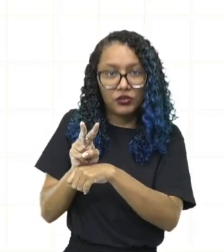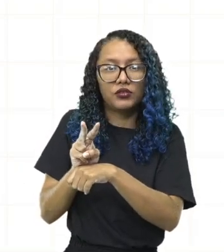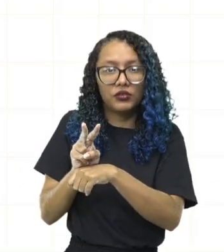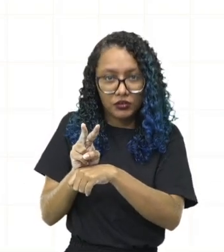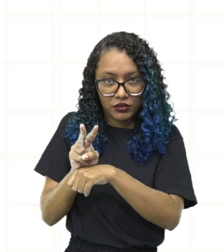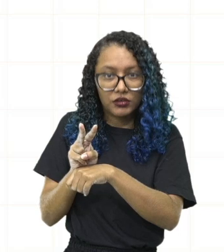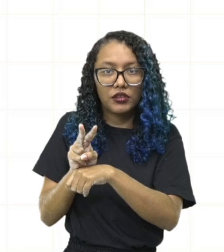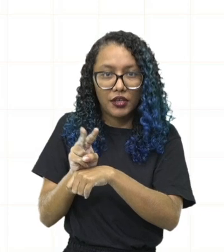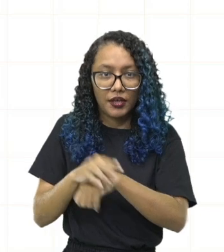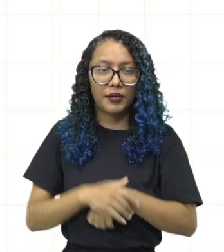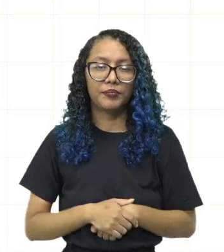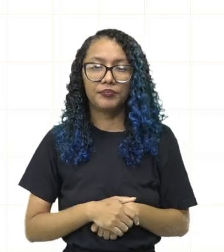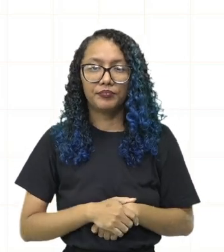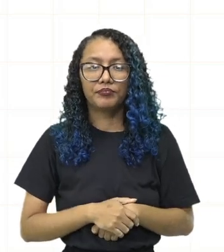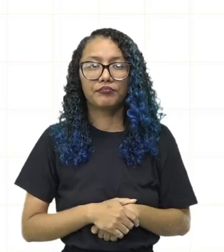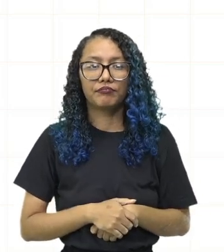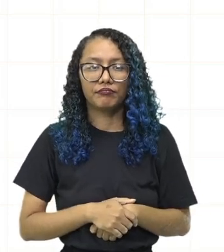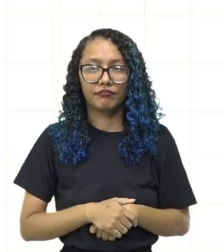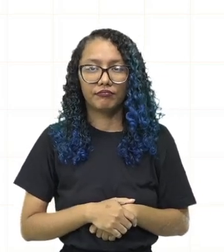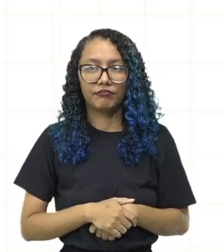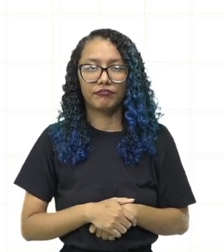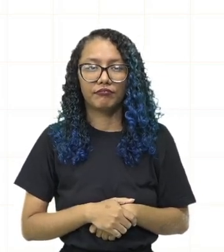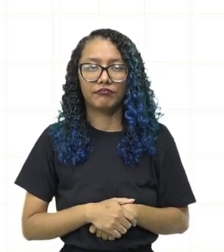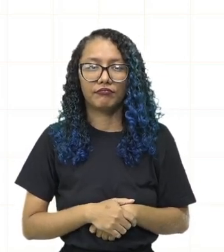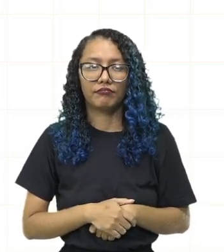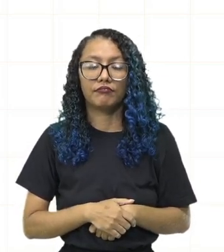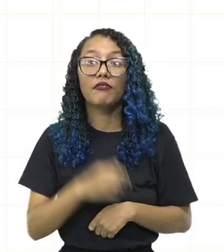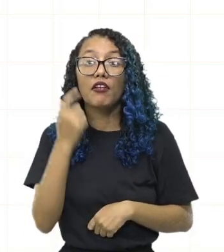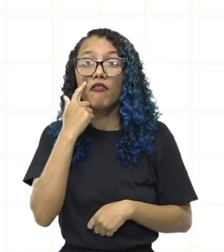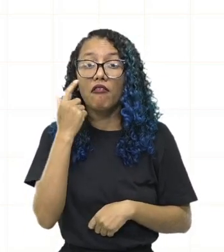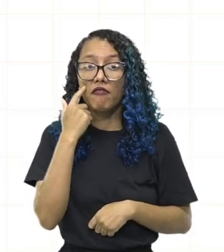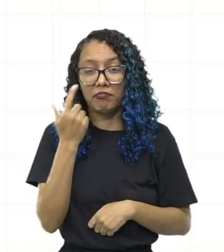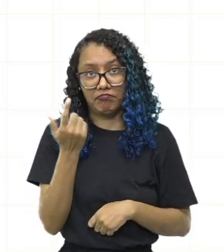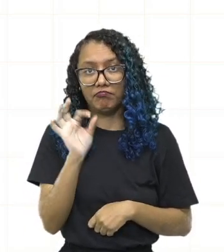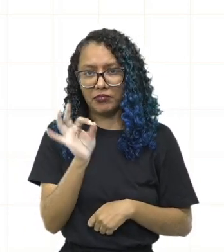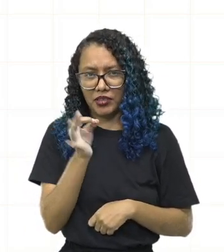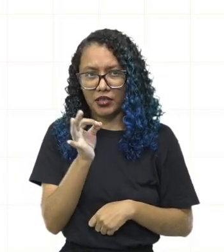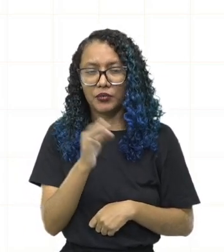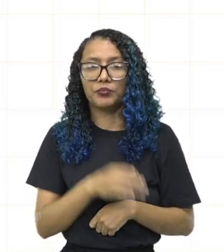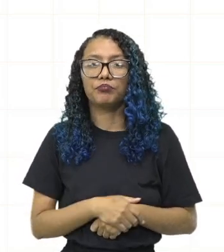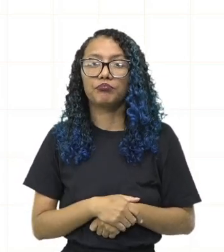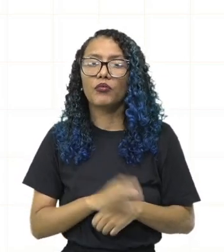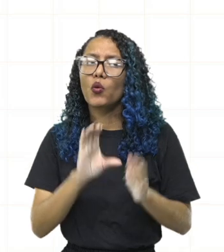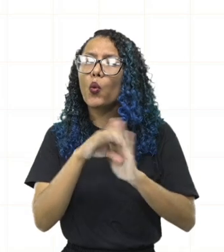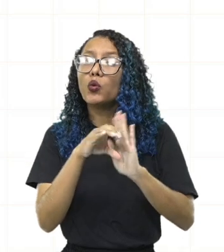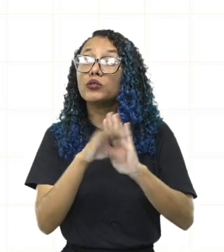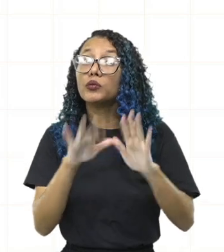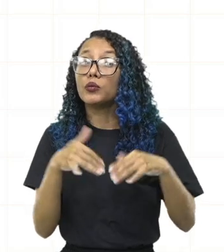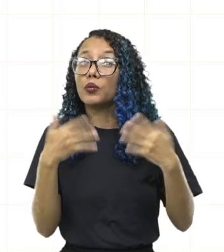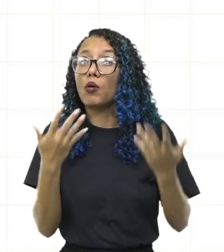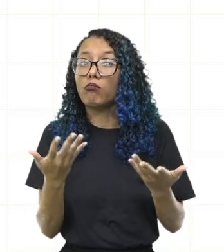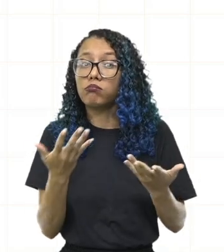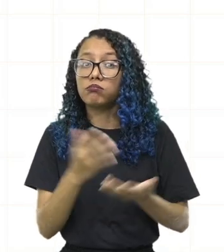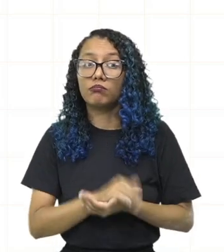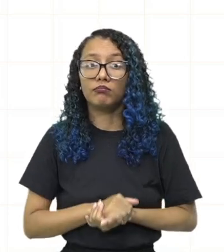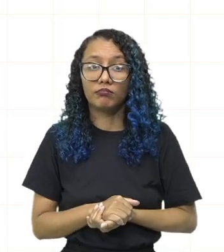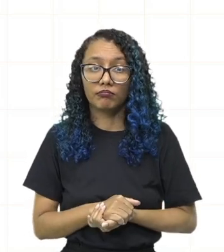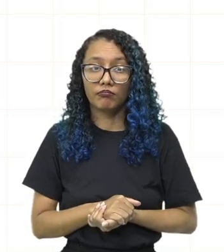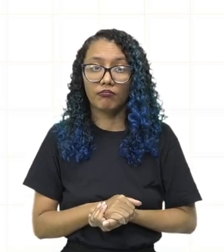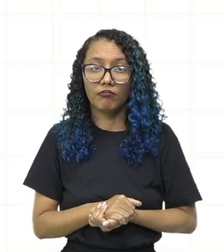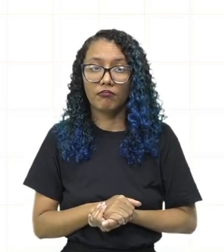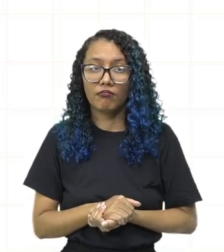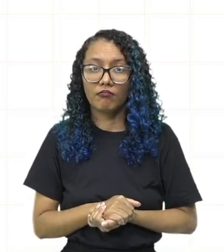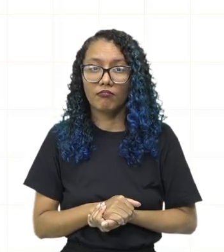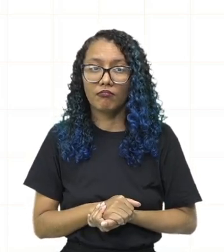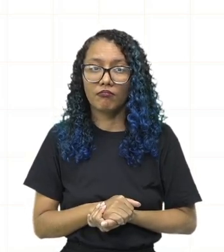da natureza, tá bom? Então, a gente vai observar o conceito dessas unidades de uso